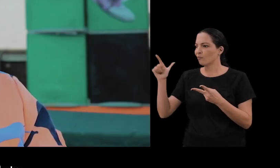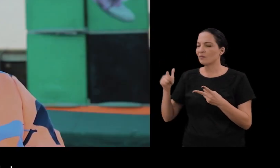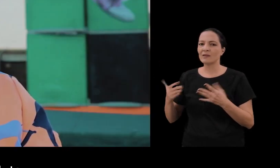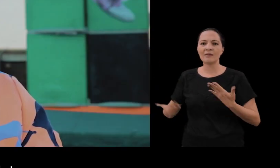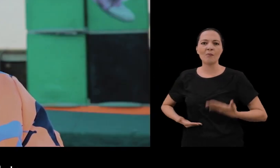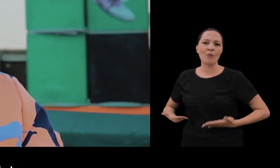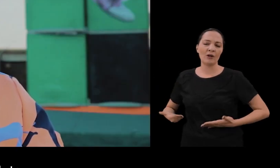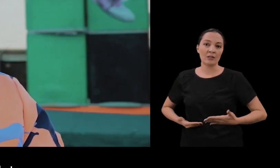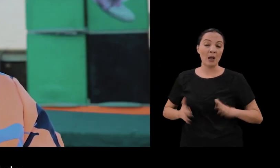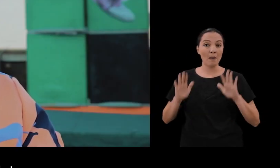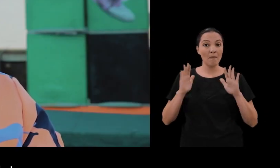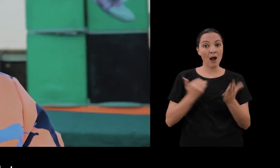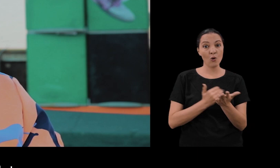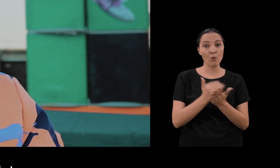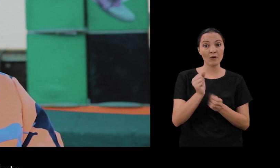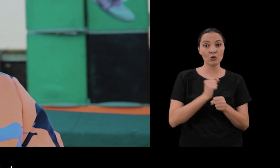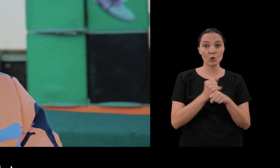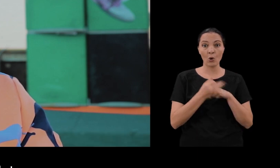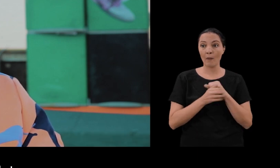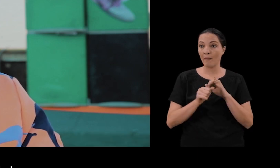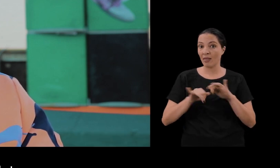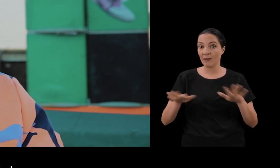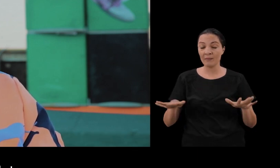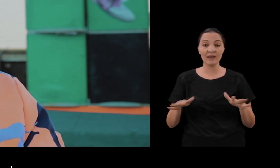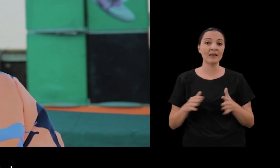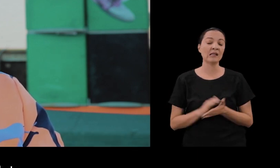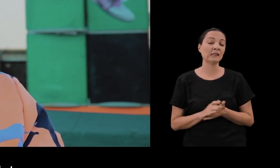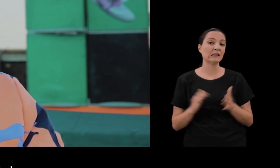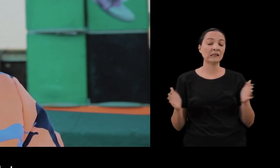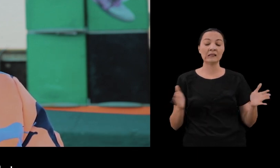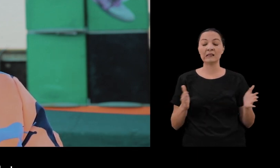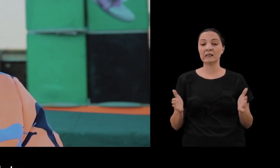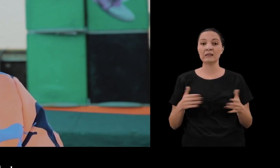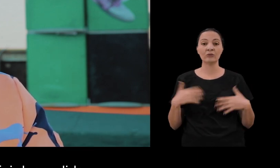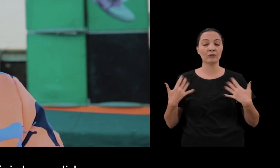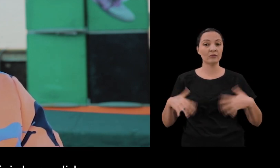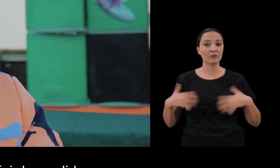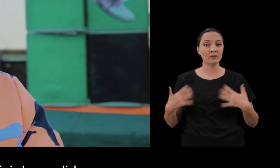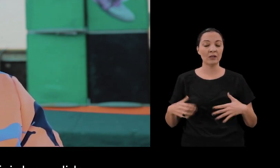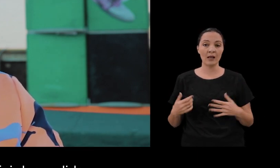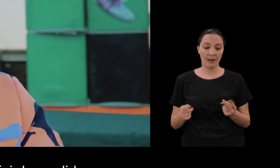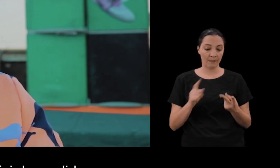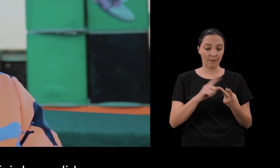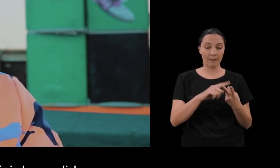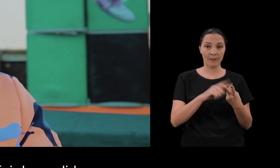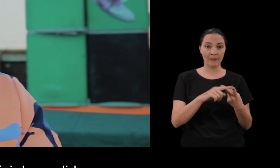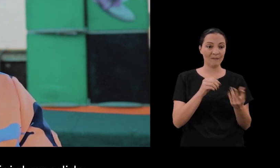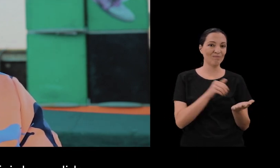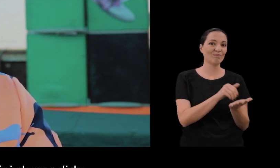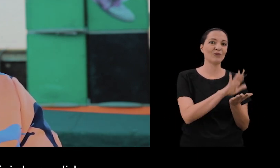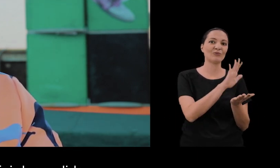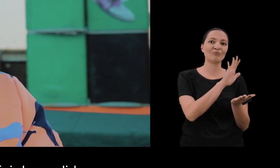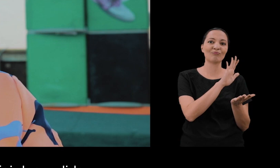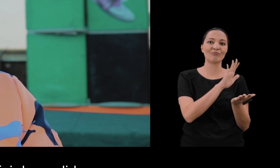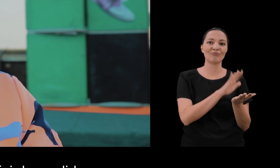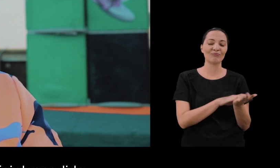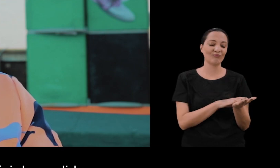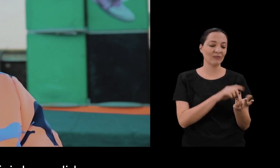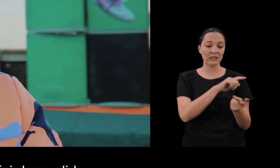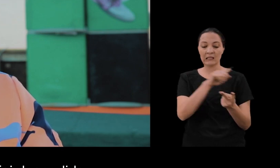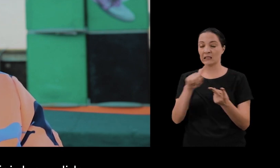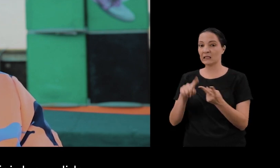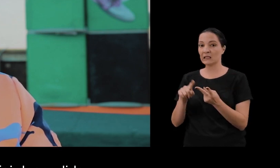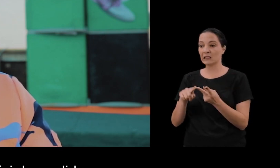doméstica. Quando chegou a luta da pandemia, aí a que estava nas barraquinhas foi despedida. E